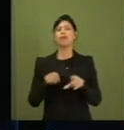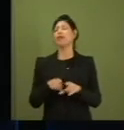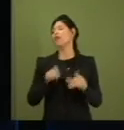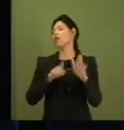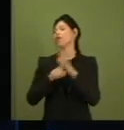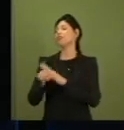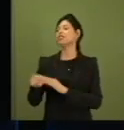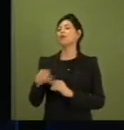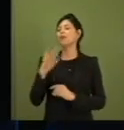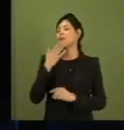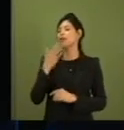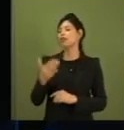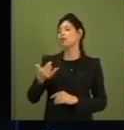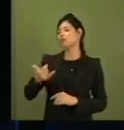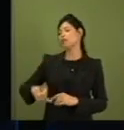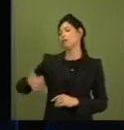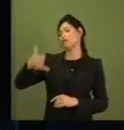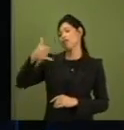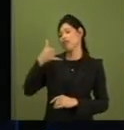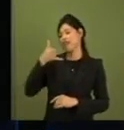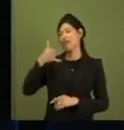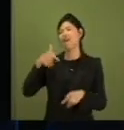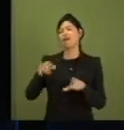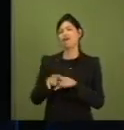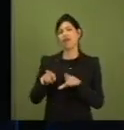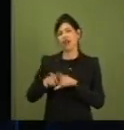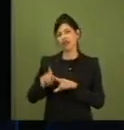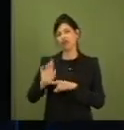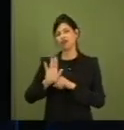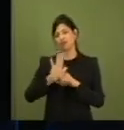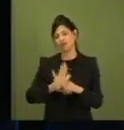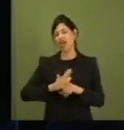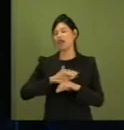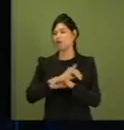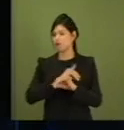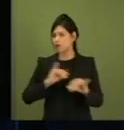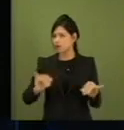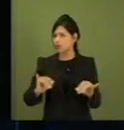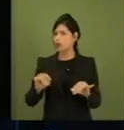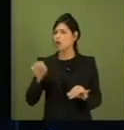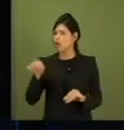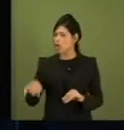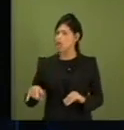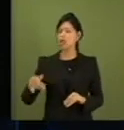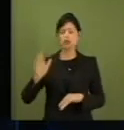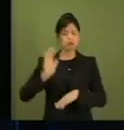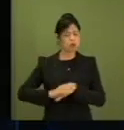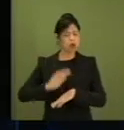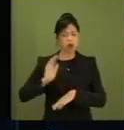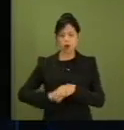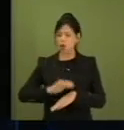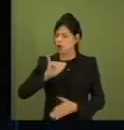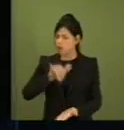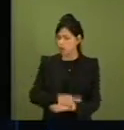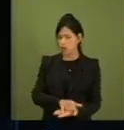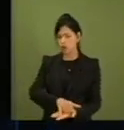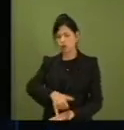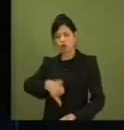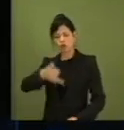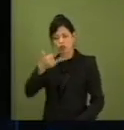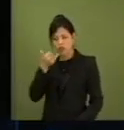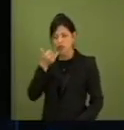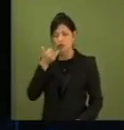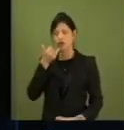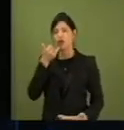rapidamente, porque temos que regulamentar a política de cota durante esse período. Ele na minha frente ligou para os